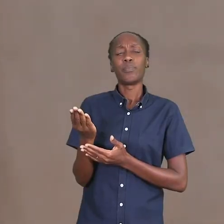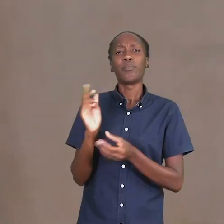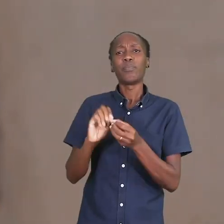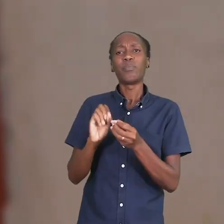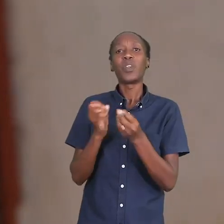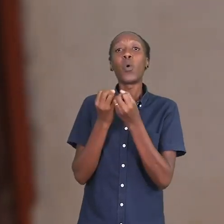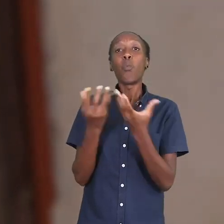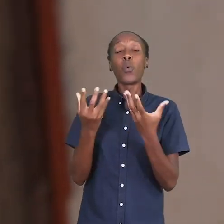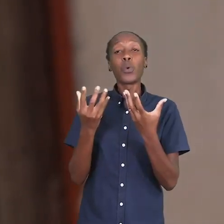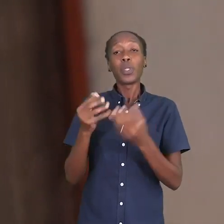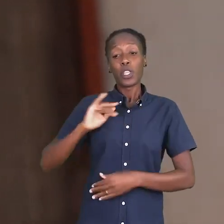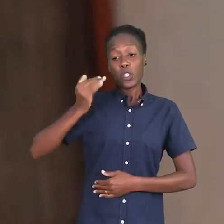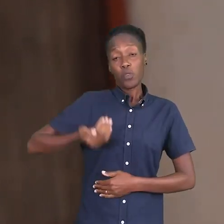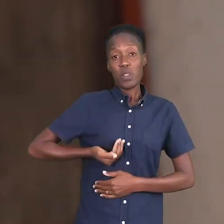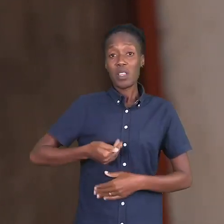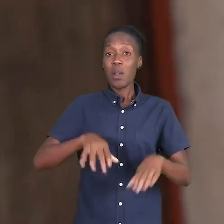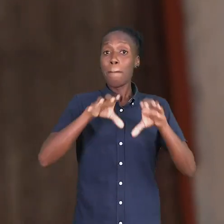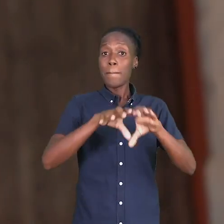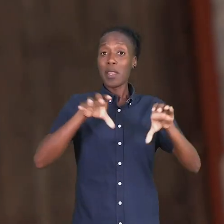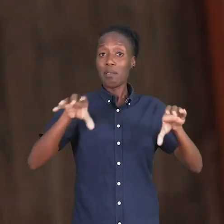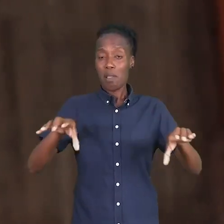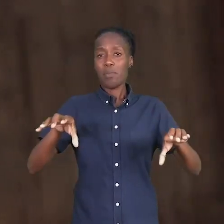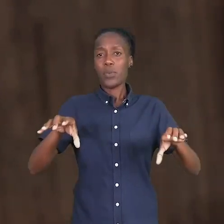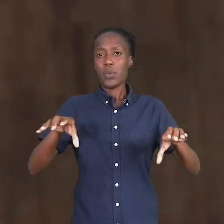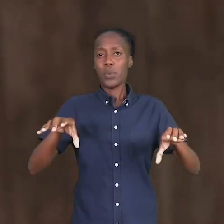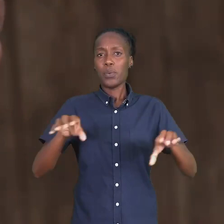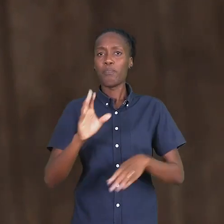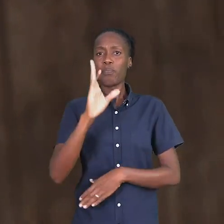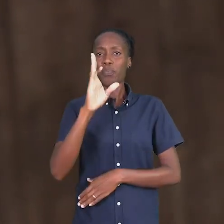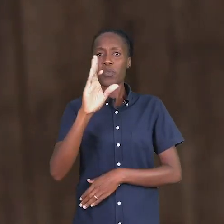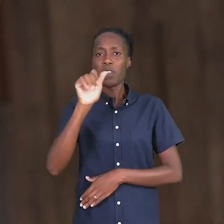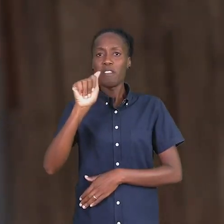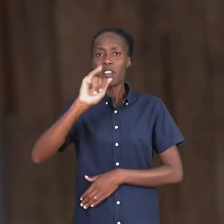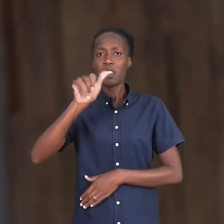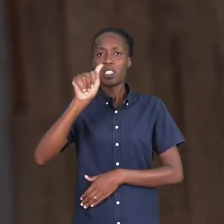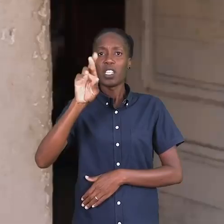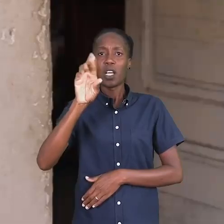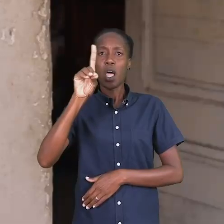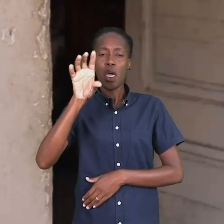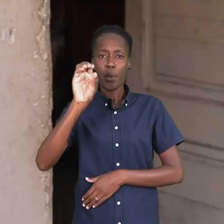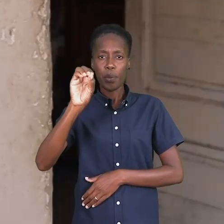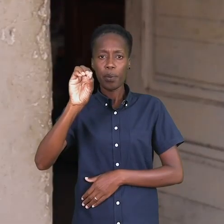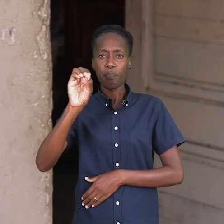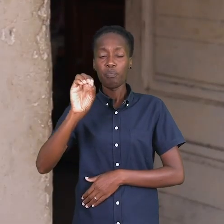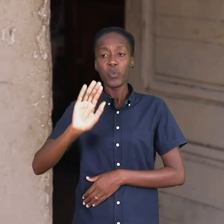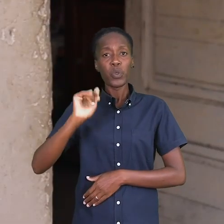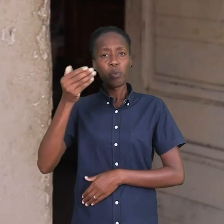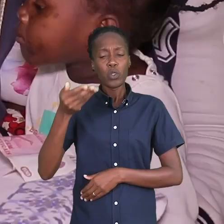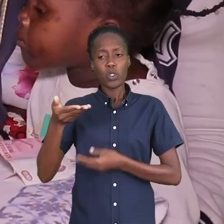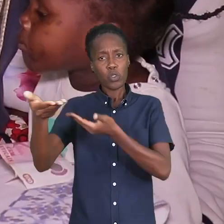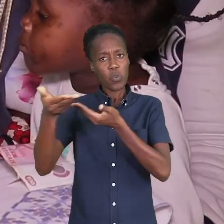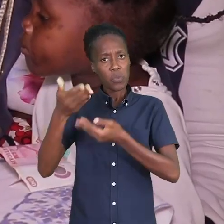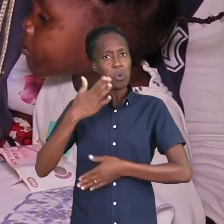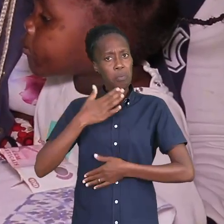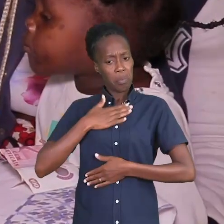E muitas delas eram do mercado Fajardo. Então, quando tive esse convite, aceitei.